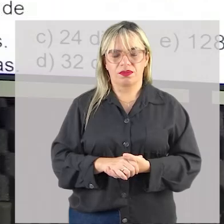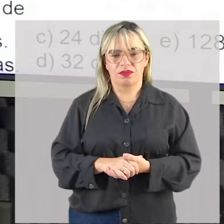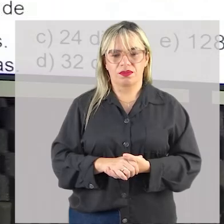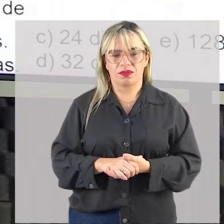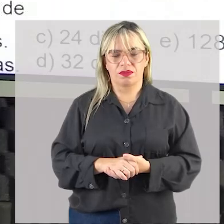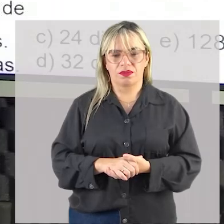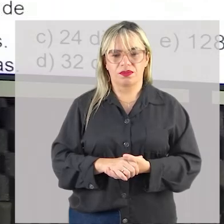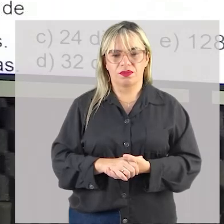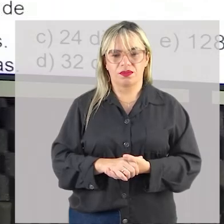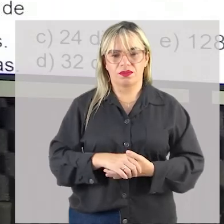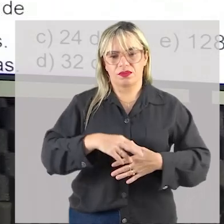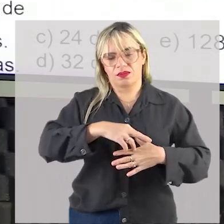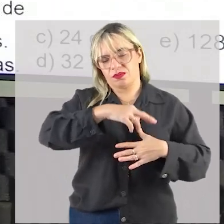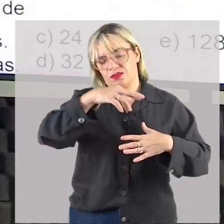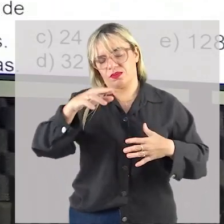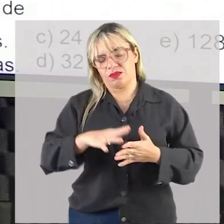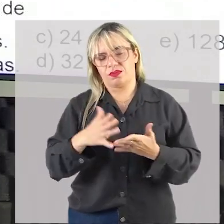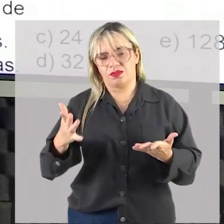radiação.